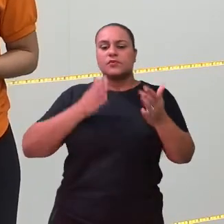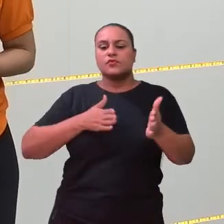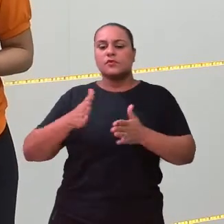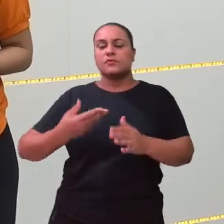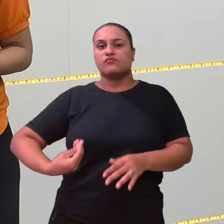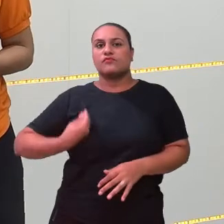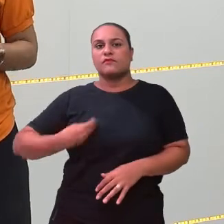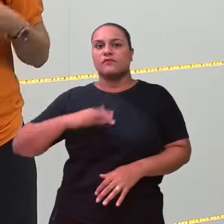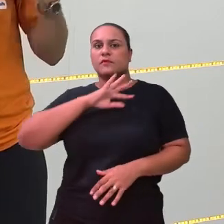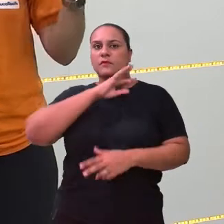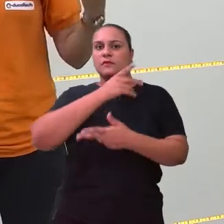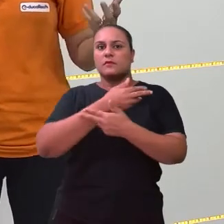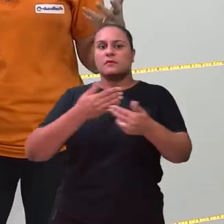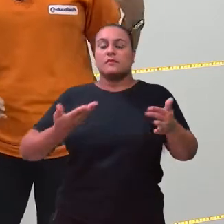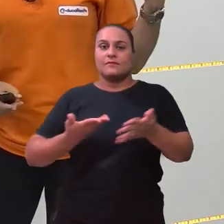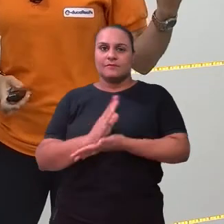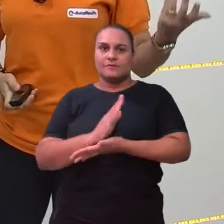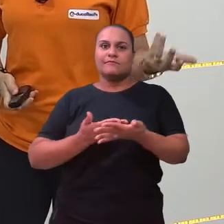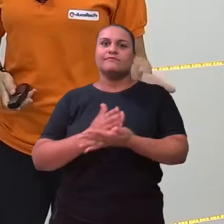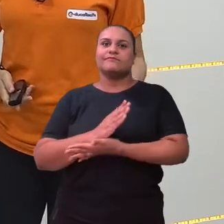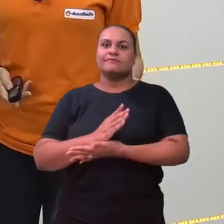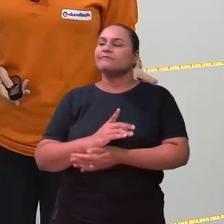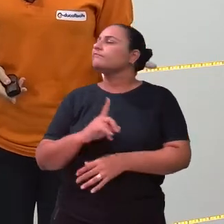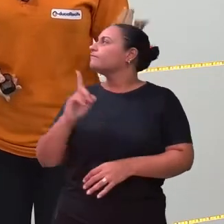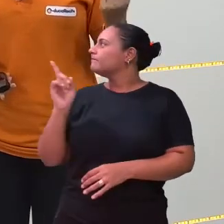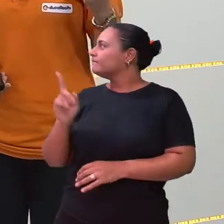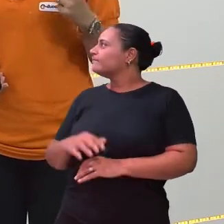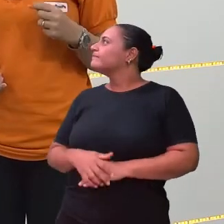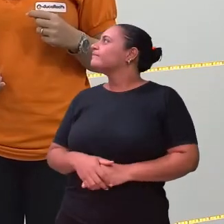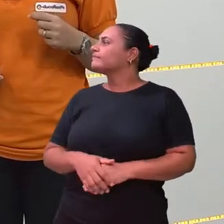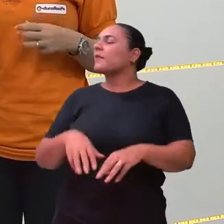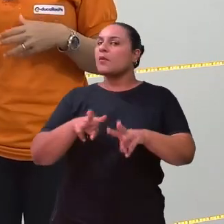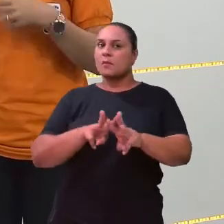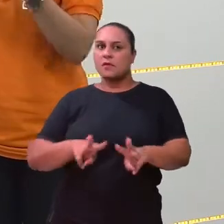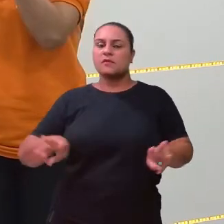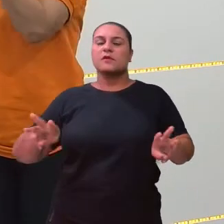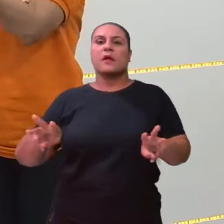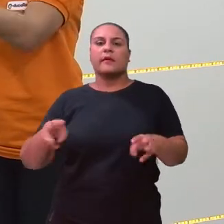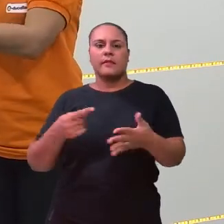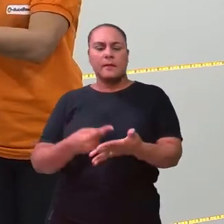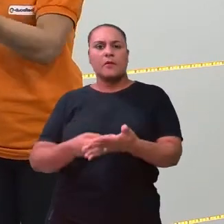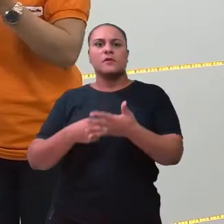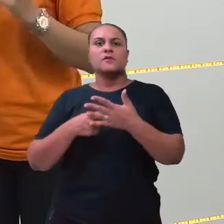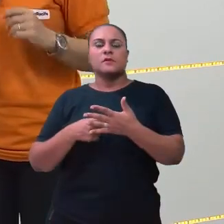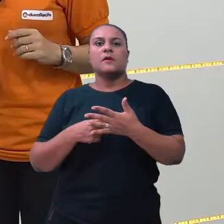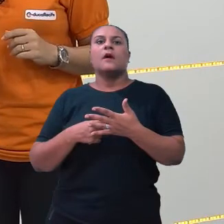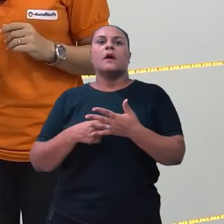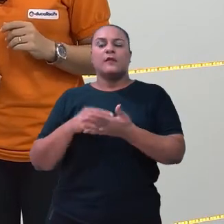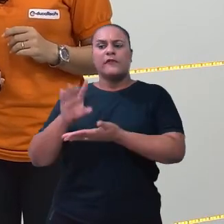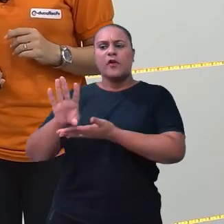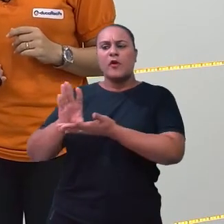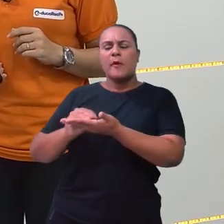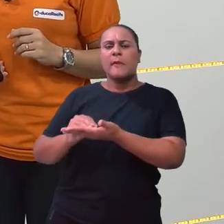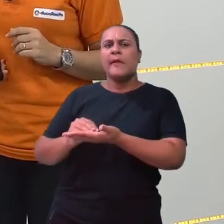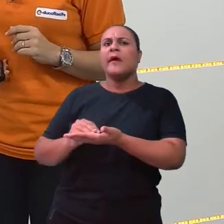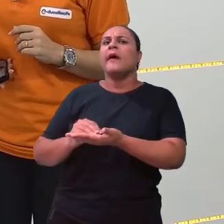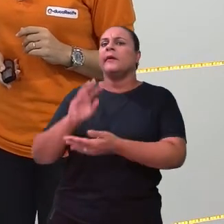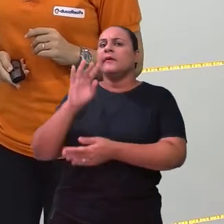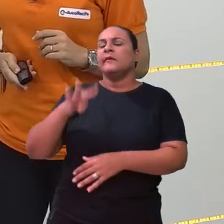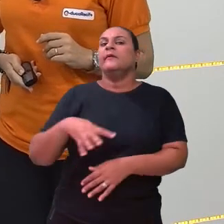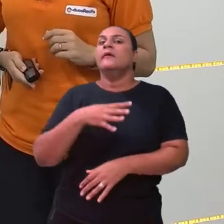a fonte dizendo de onde foi feita essa pesquisa, de onde foi tirada essa tabela.